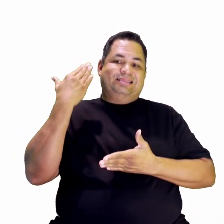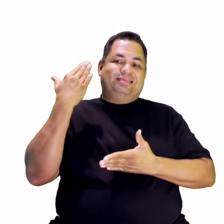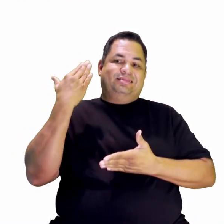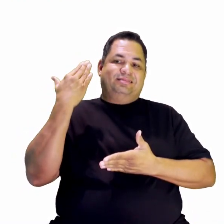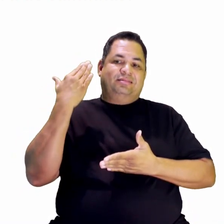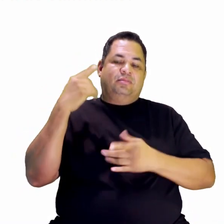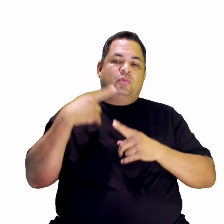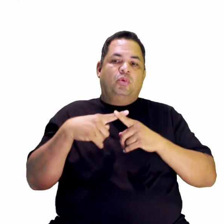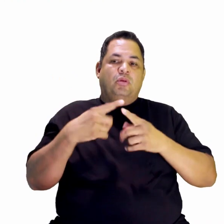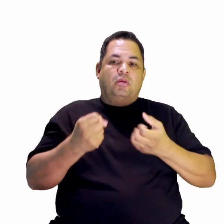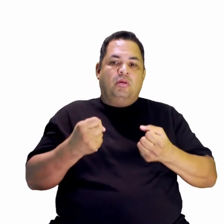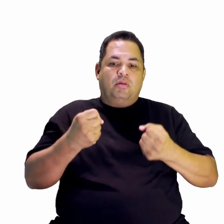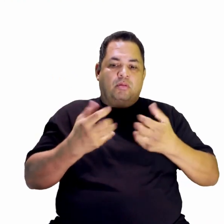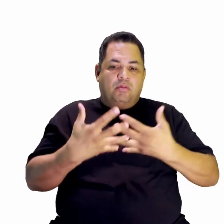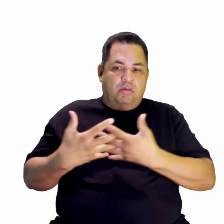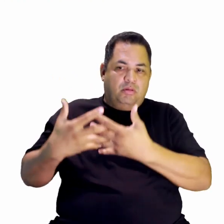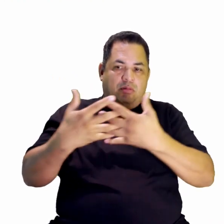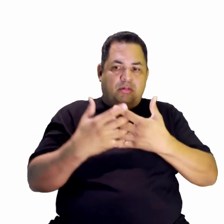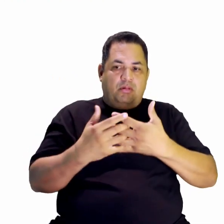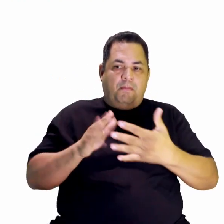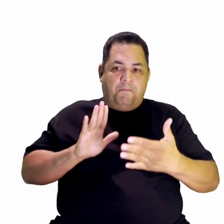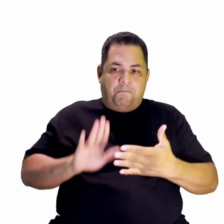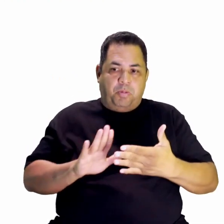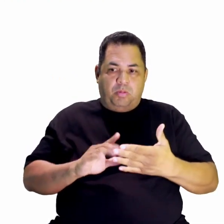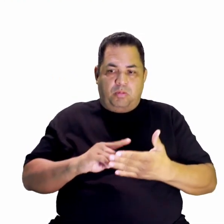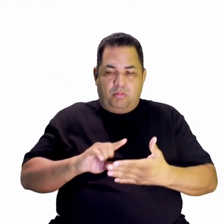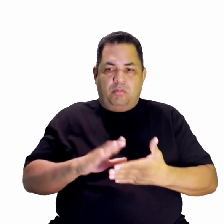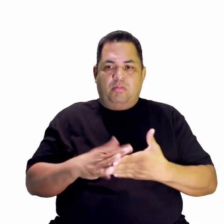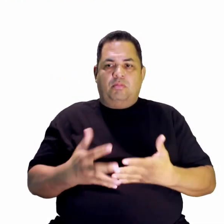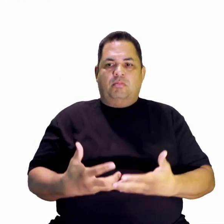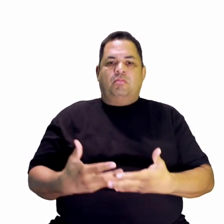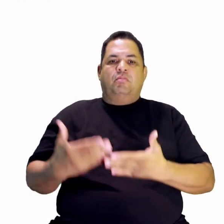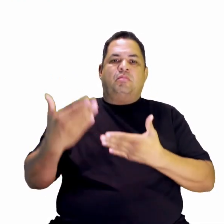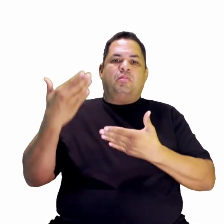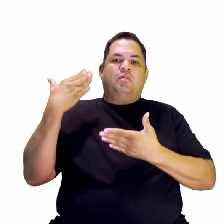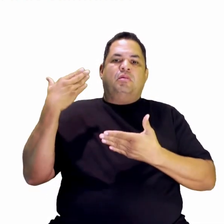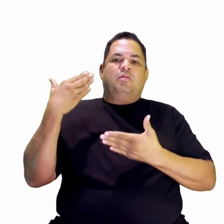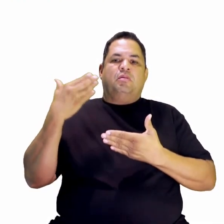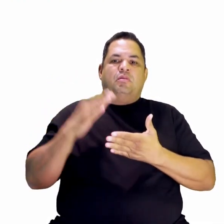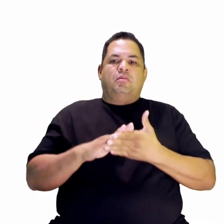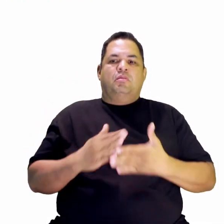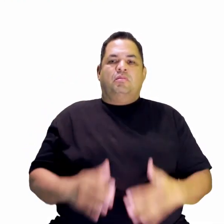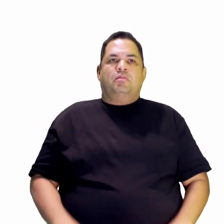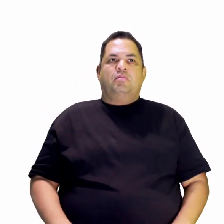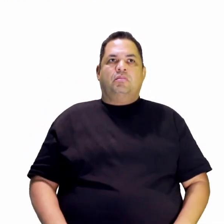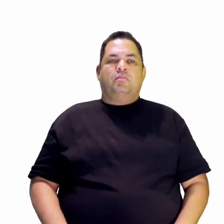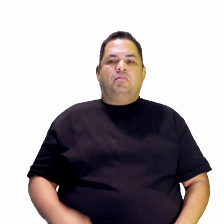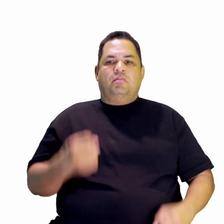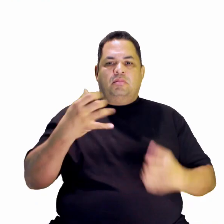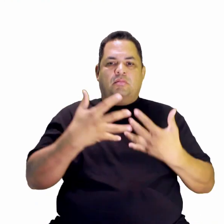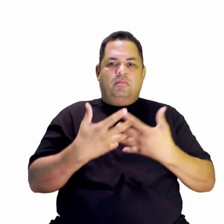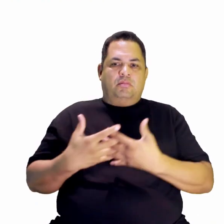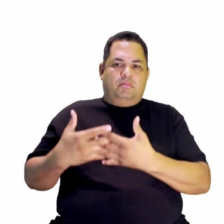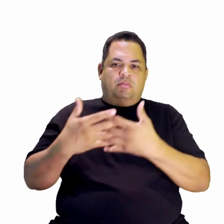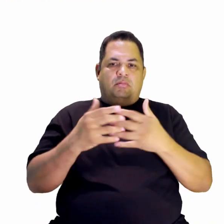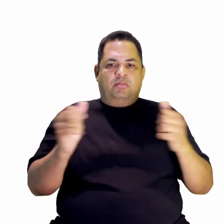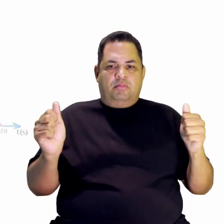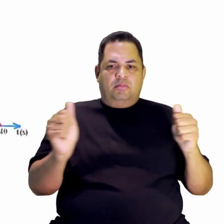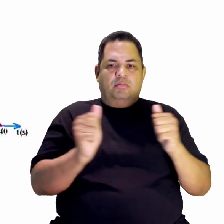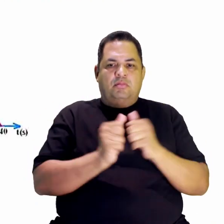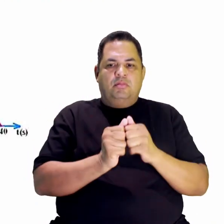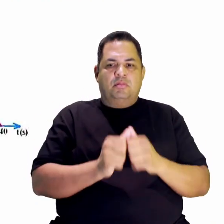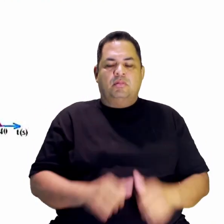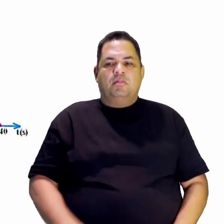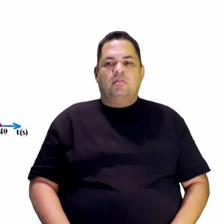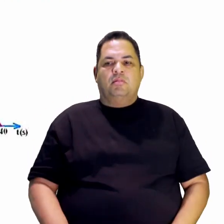caminhão arranca, elas, segundo o princípio da inércia, elas ficam para trás, né? Elas vão para trás do caminhão. Ficam junto na parte traseira do